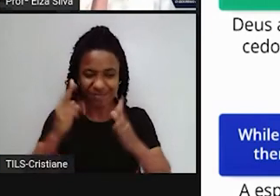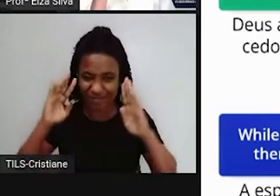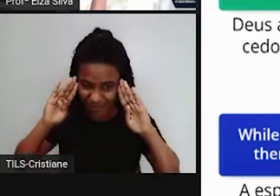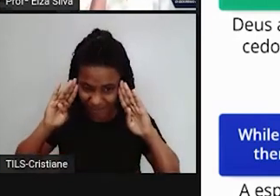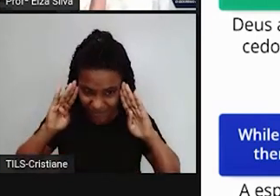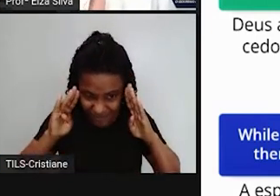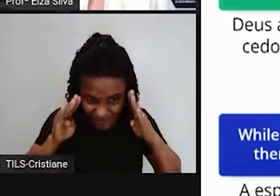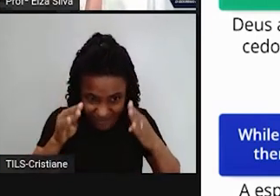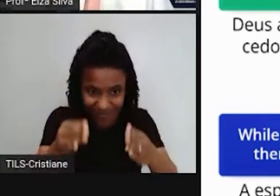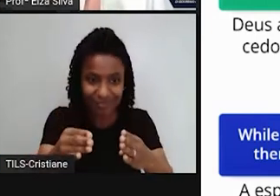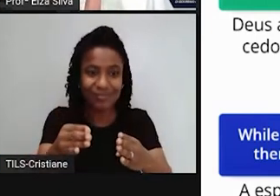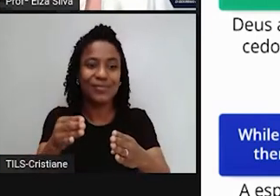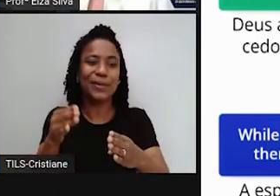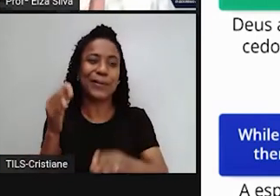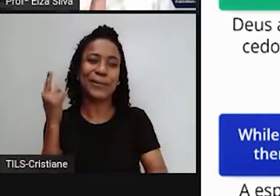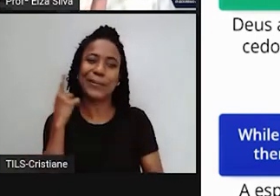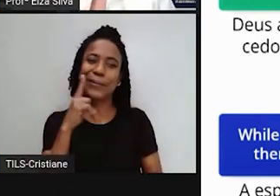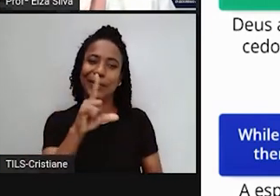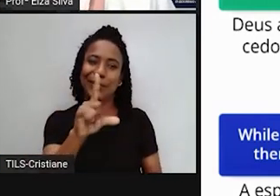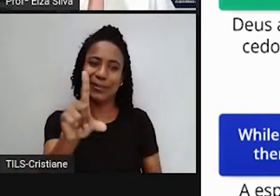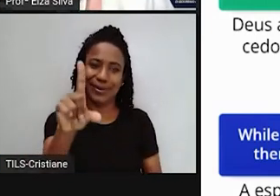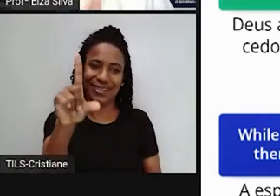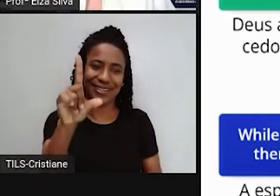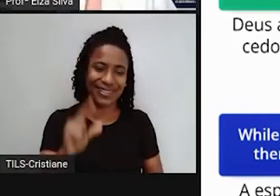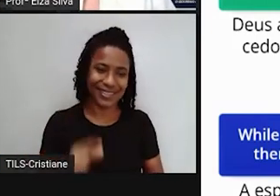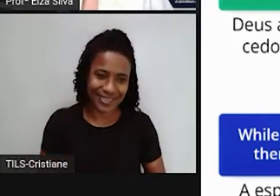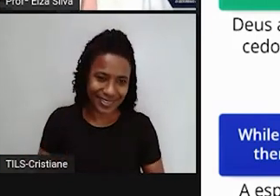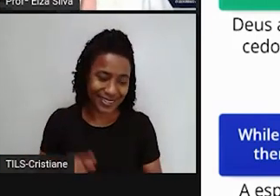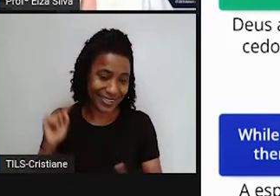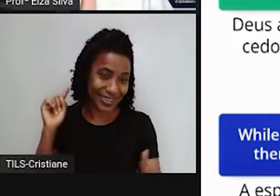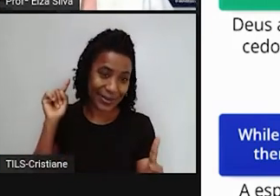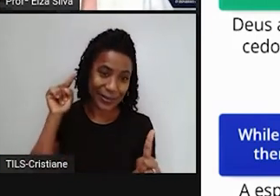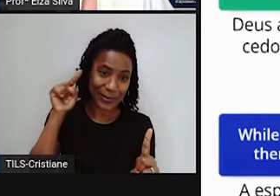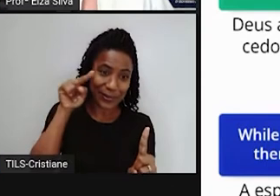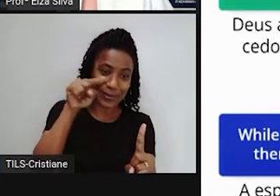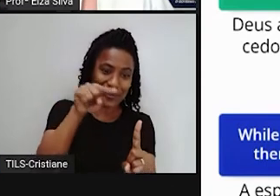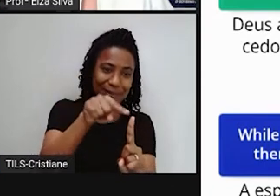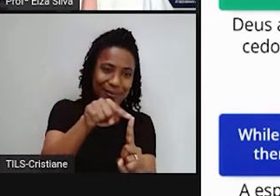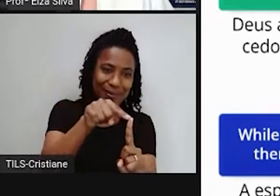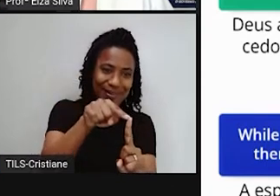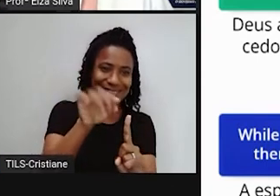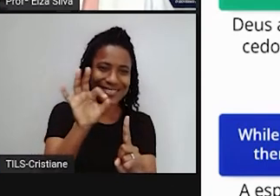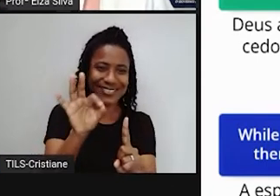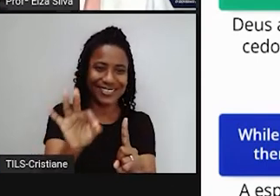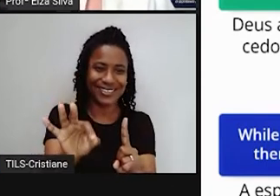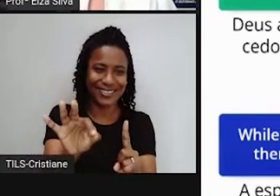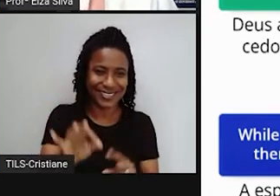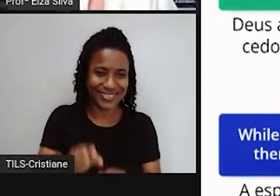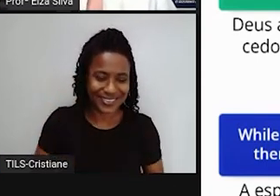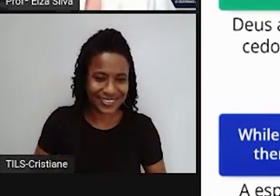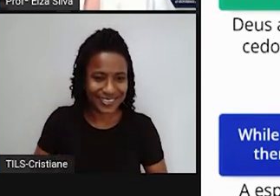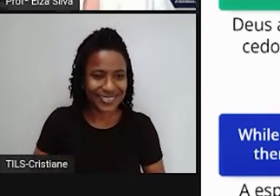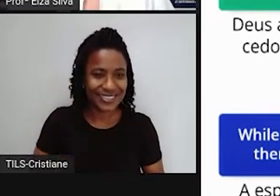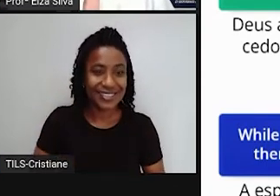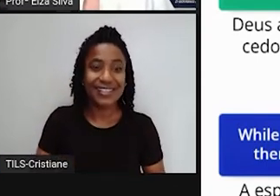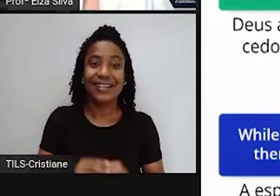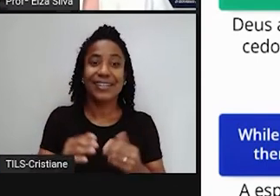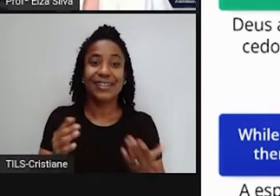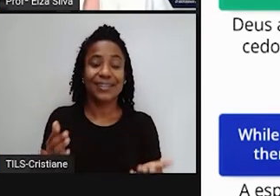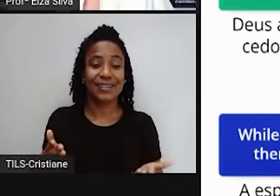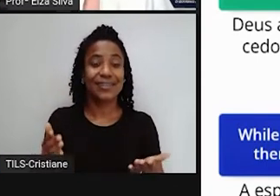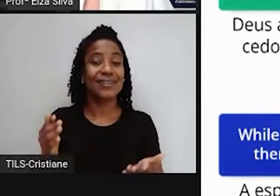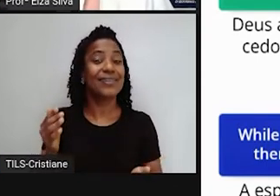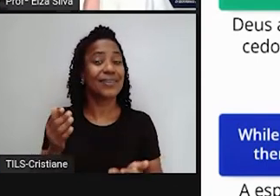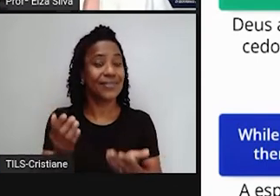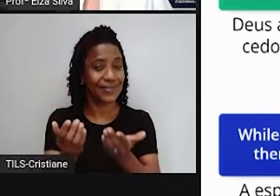que fura. Vamos persistir sempre que a gente consegue chegar lá. E agora, better